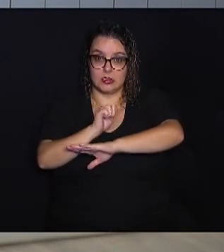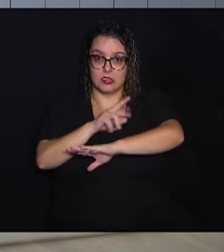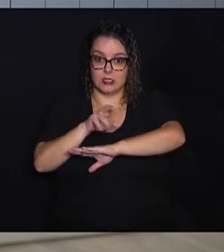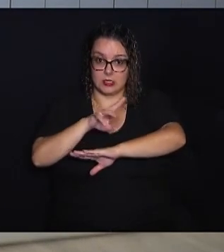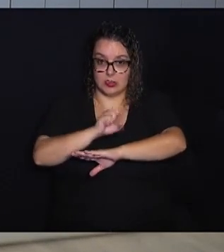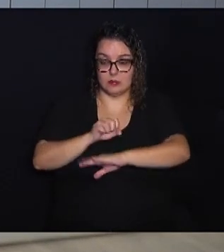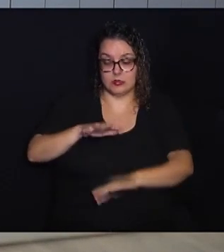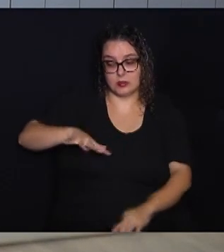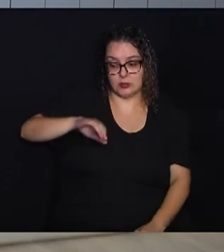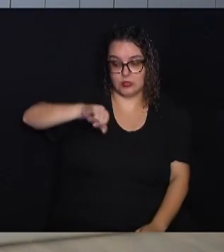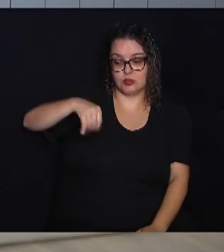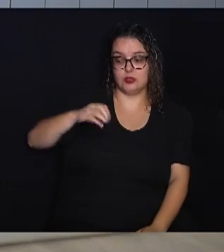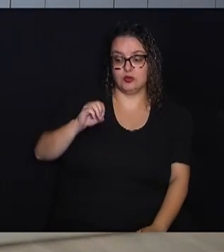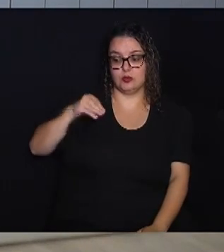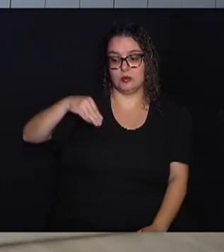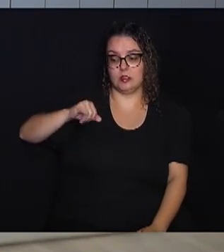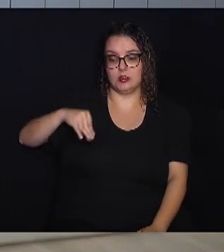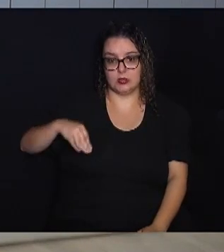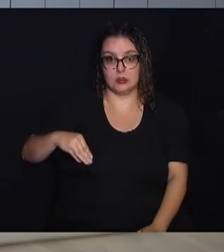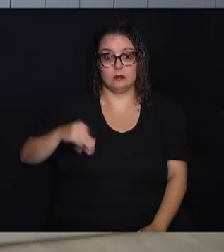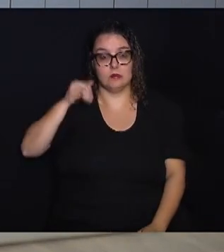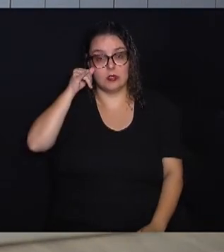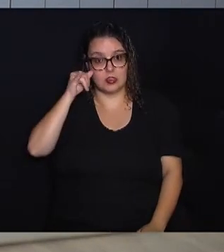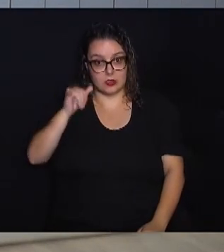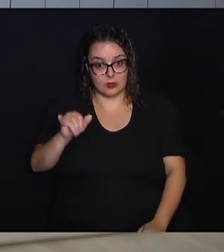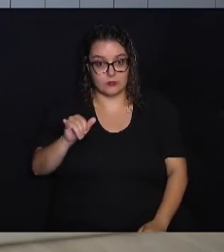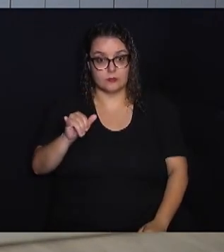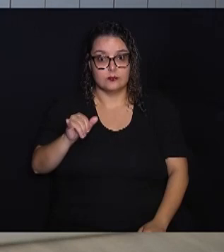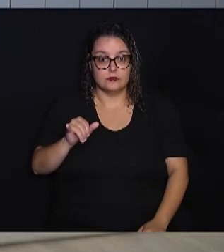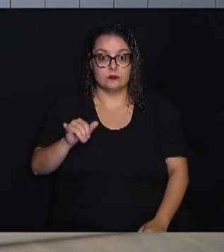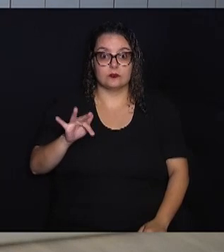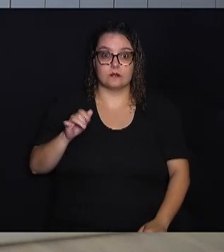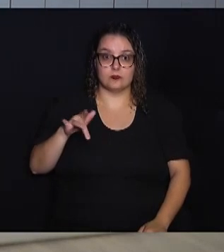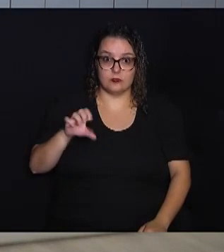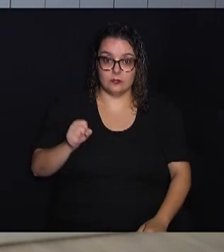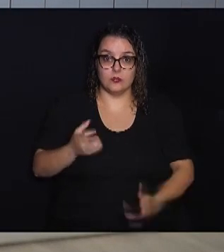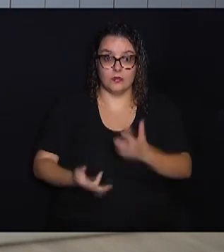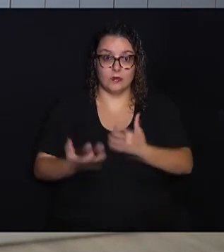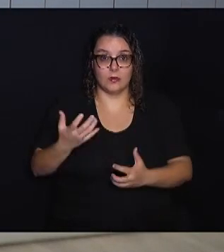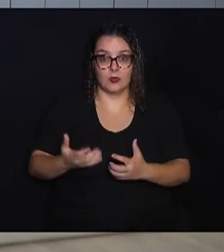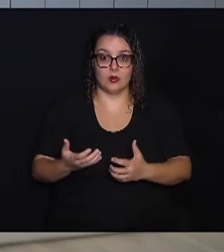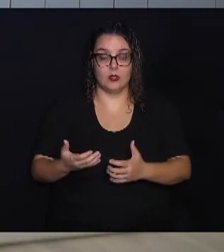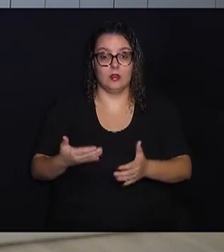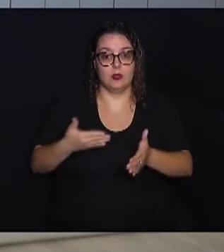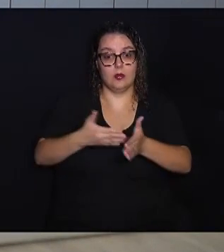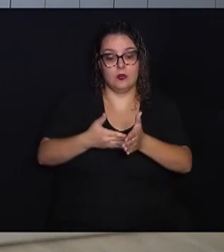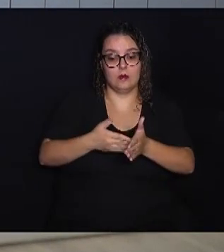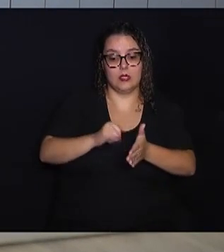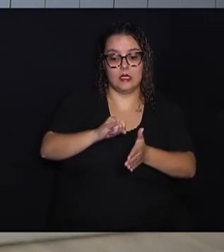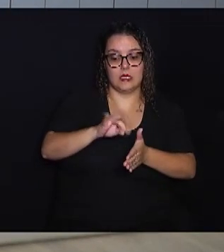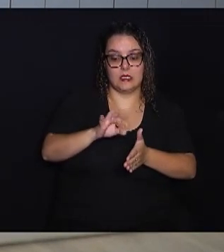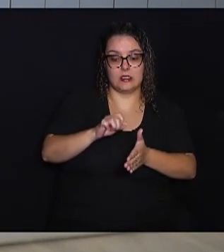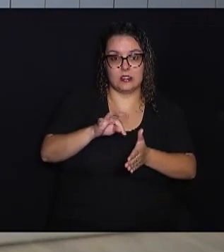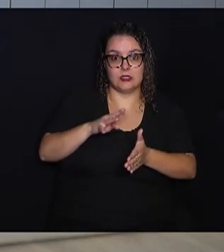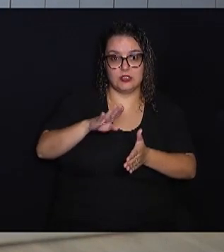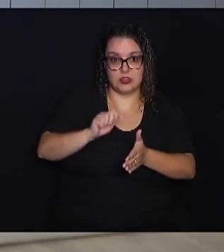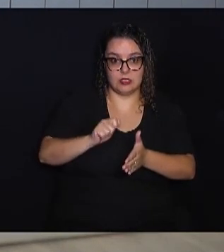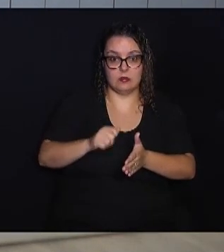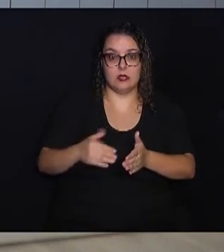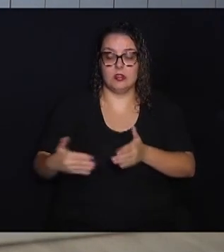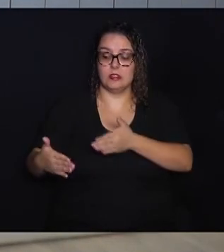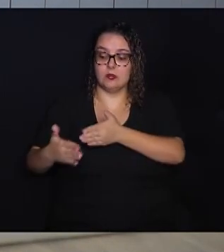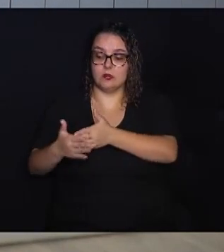Joaquim Egídio, de modo a evitar que focos de queimada nos limites com Itatiba e